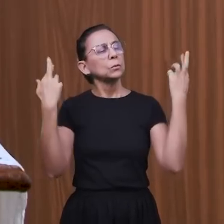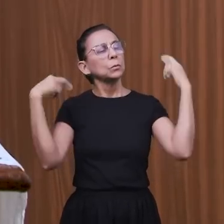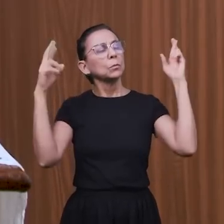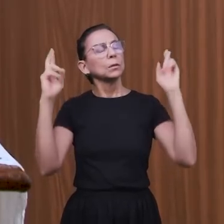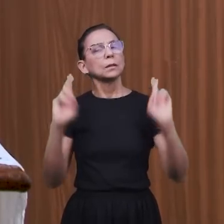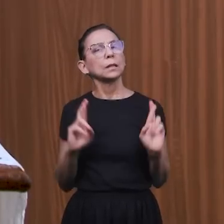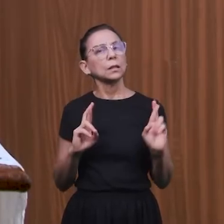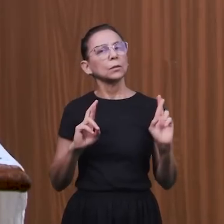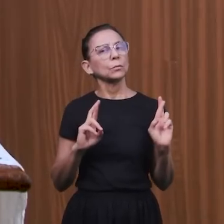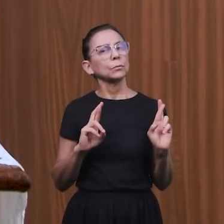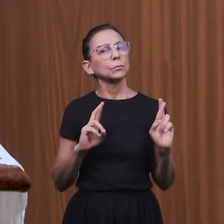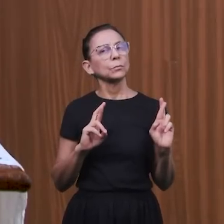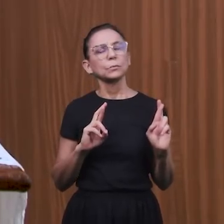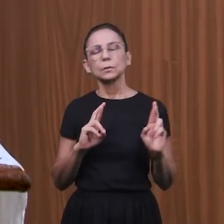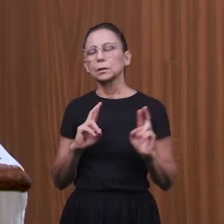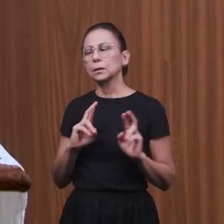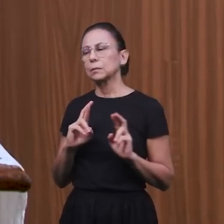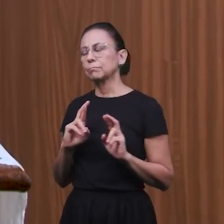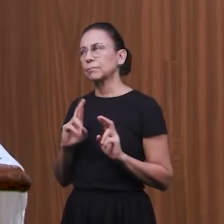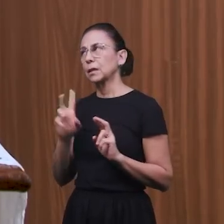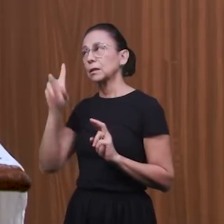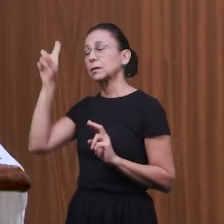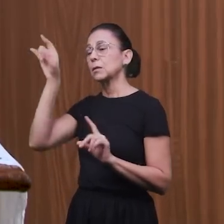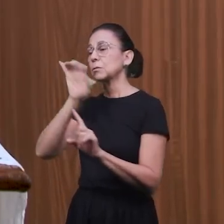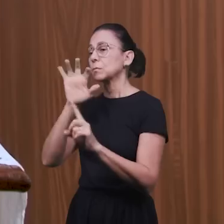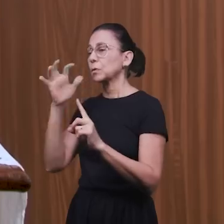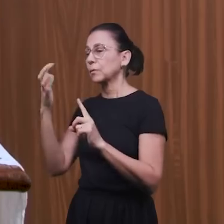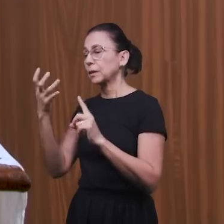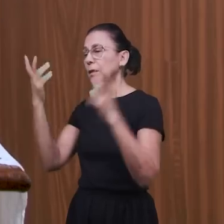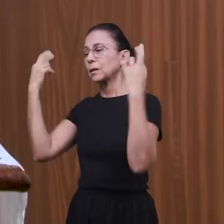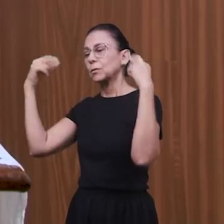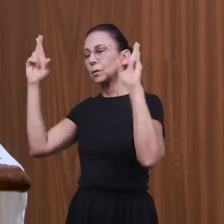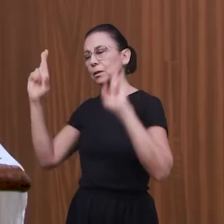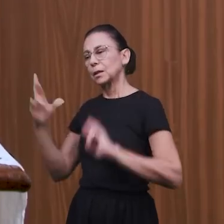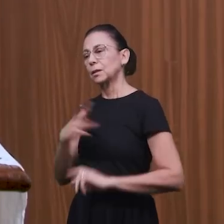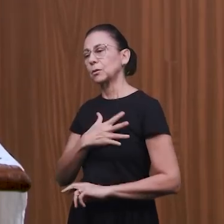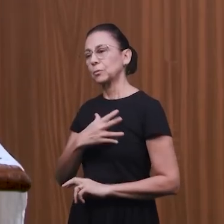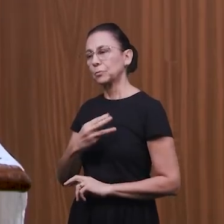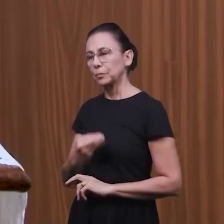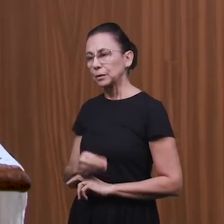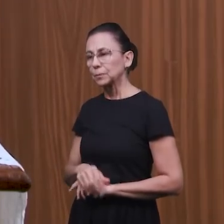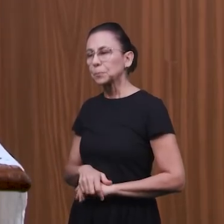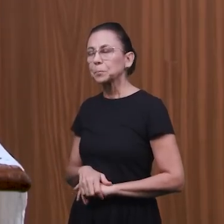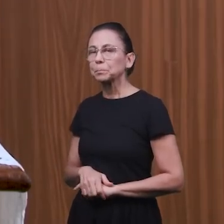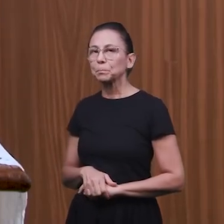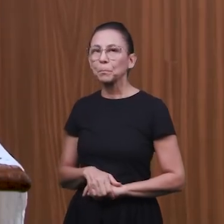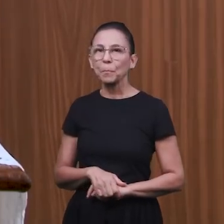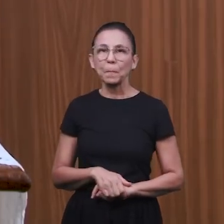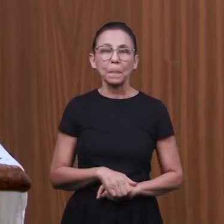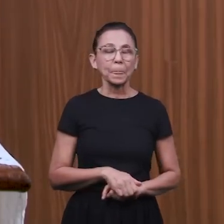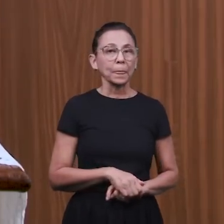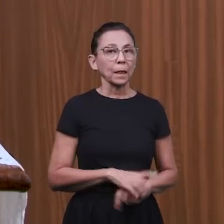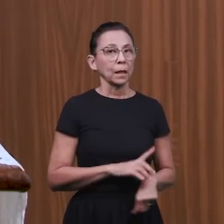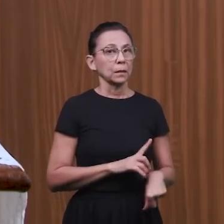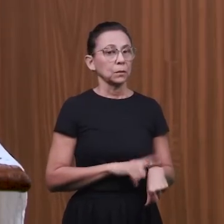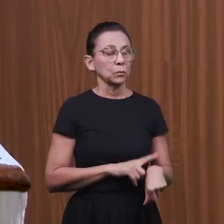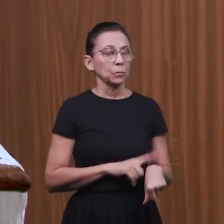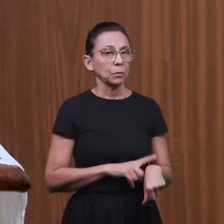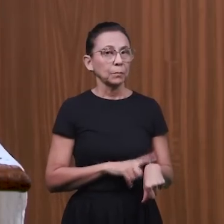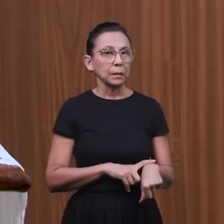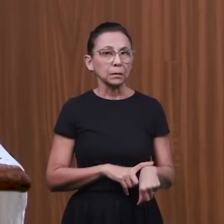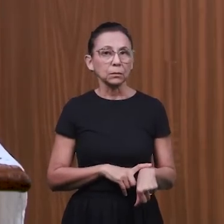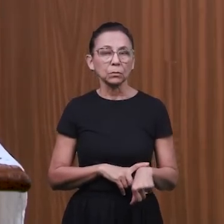o cordeiro, meu filho. Quando Abraão levantou o cutelo para sacrificar o seu filho, o Senhor brada